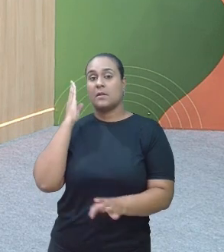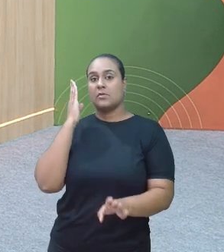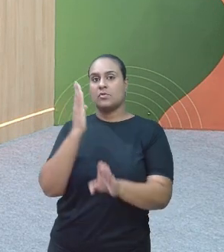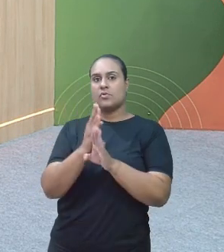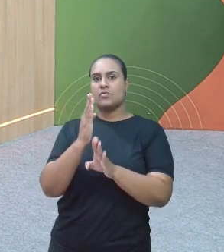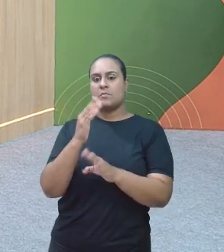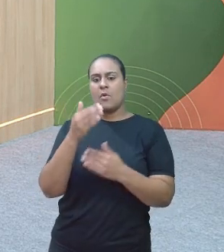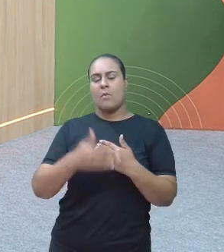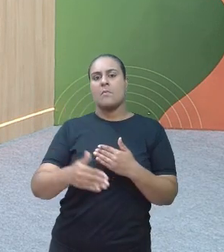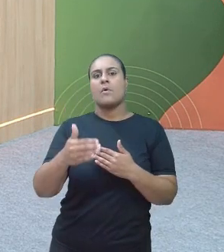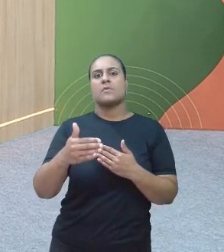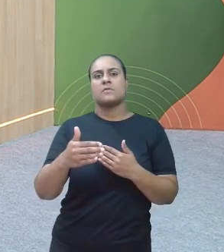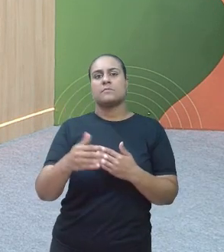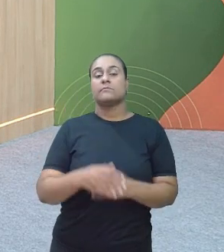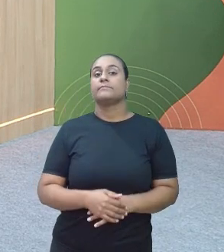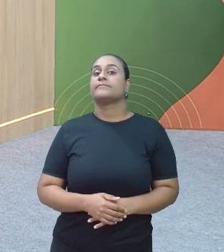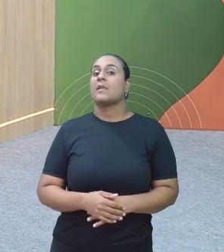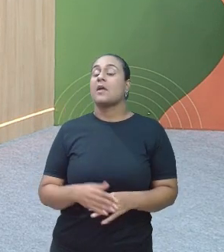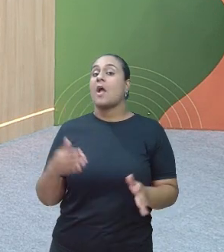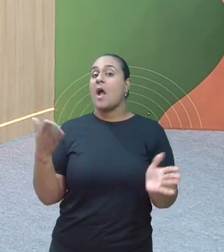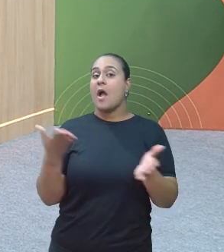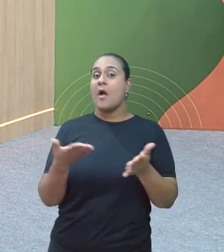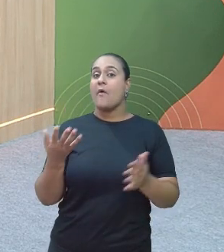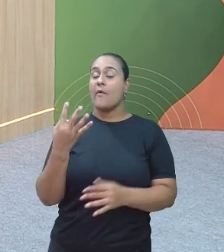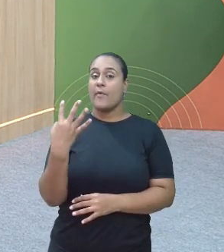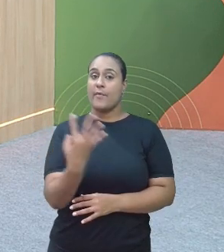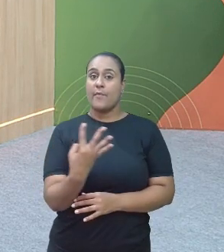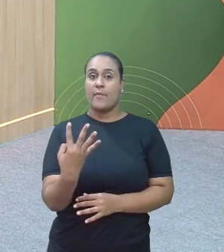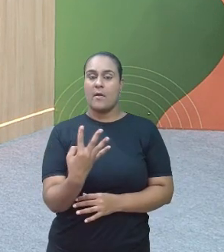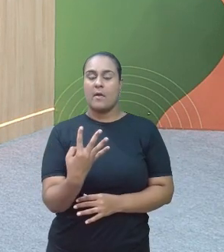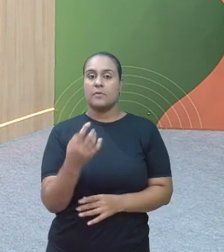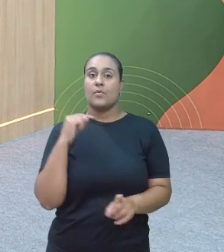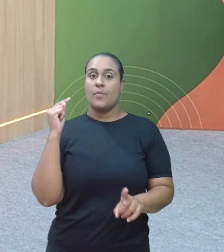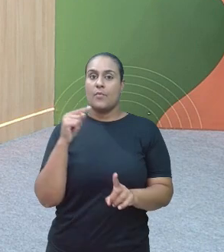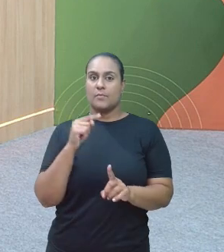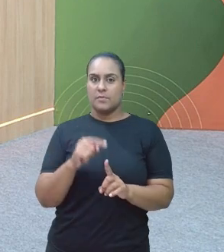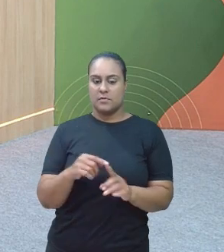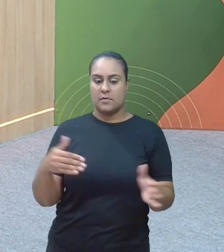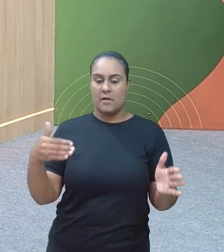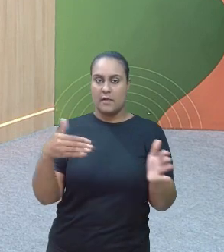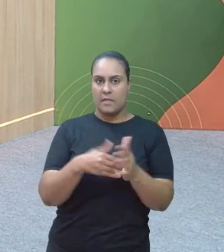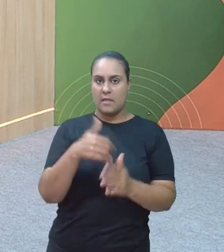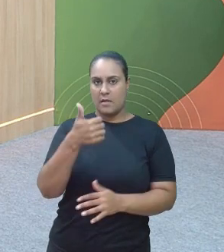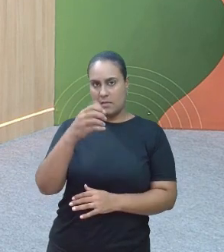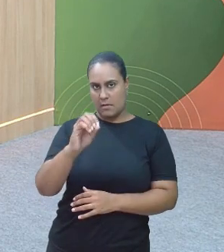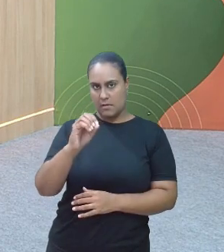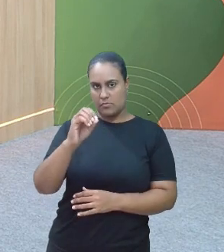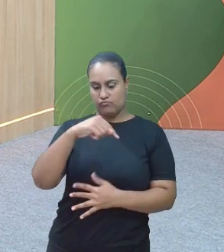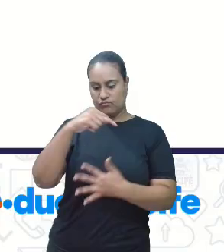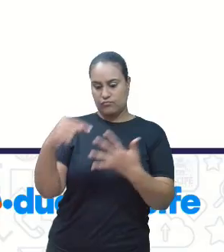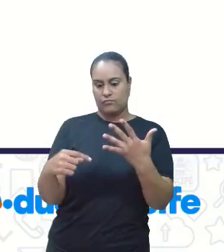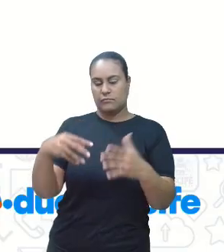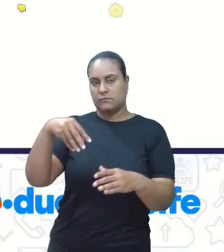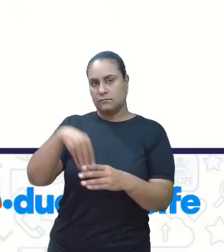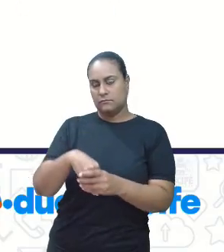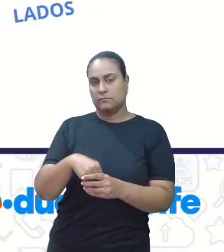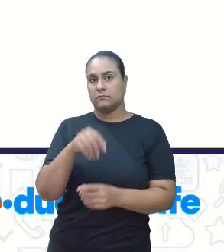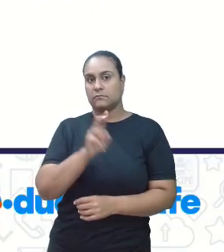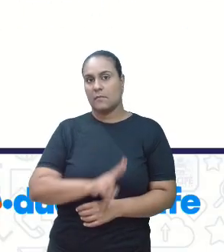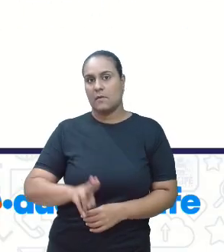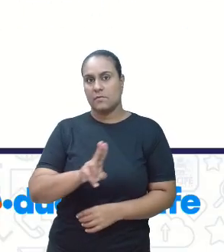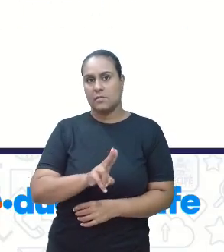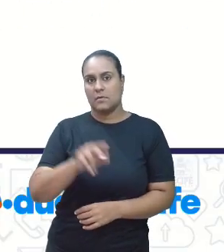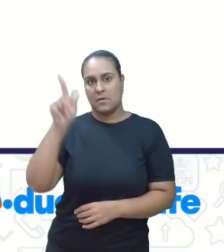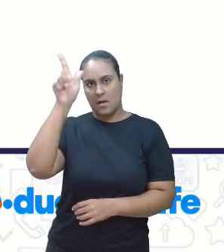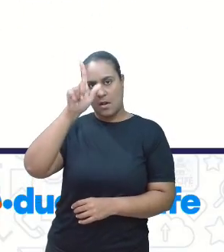próximo agora, já estamos no 4º elemento, lembrando que o nosso objetivo é chegar no 10º elemento. Então, usando a mesma